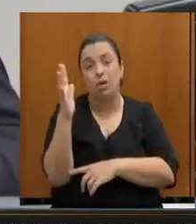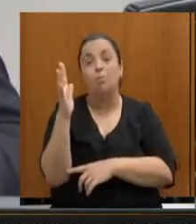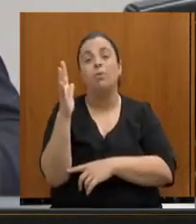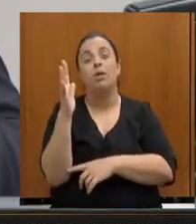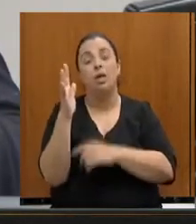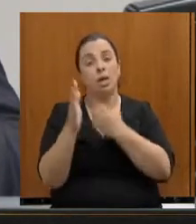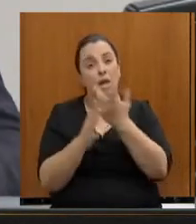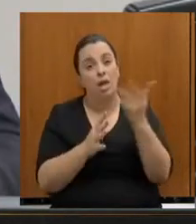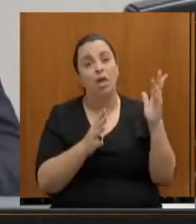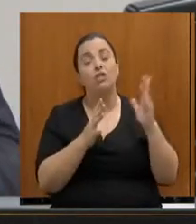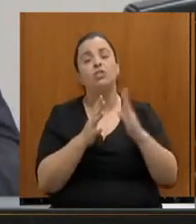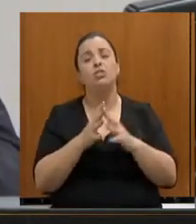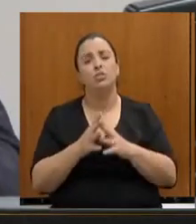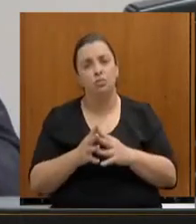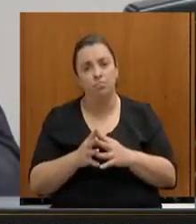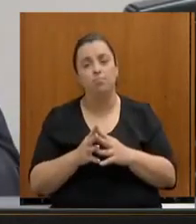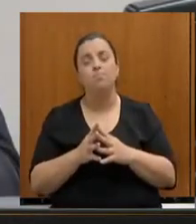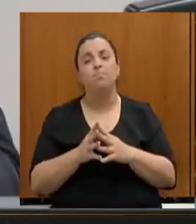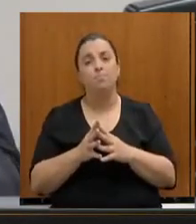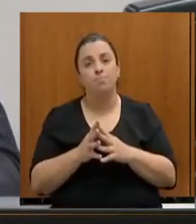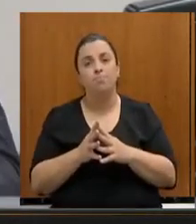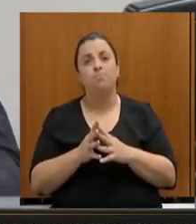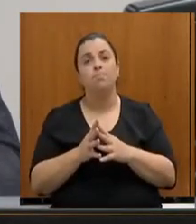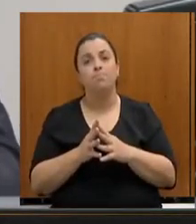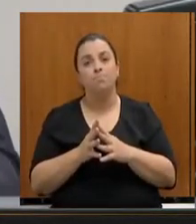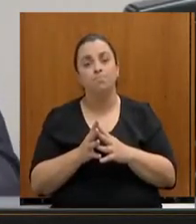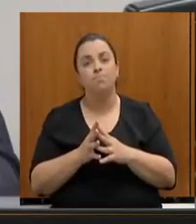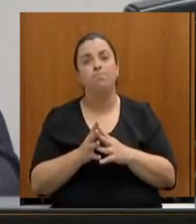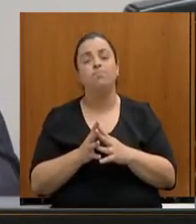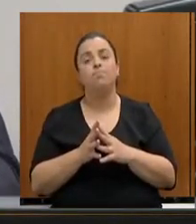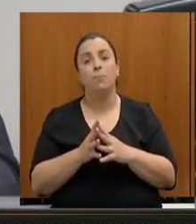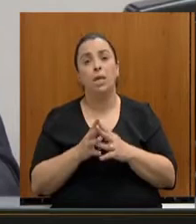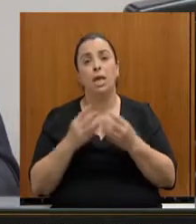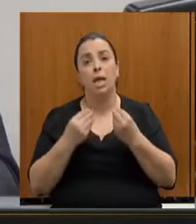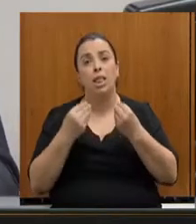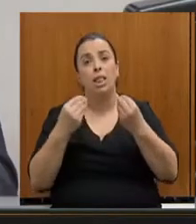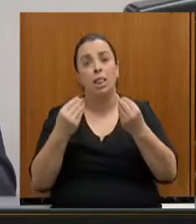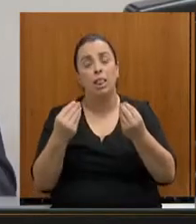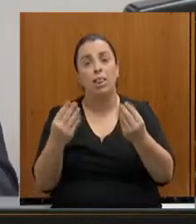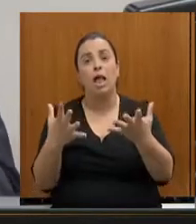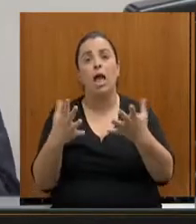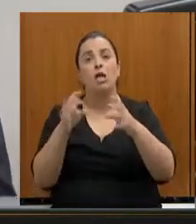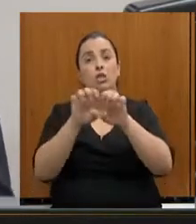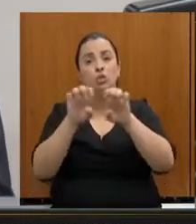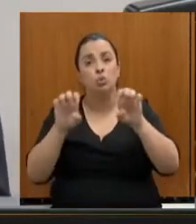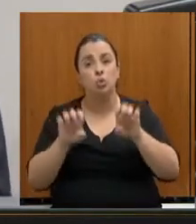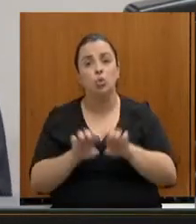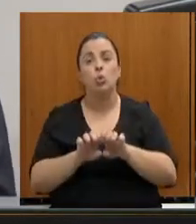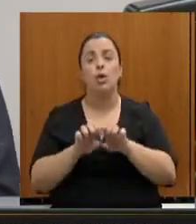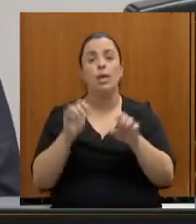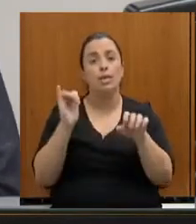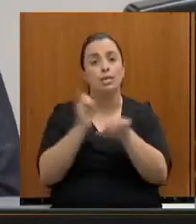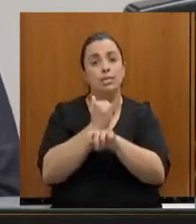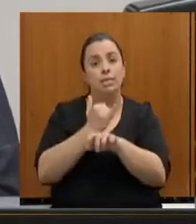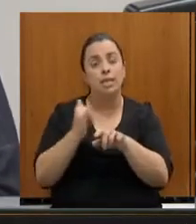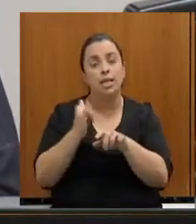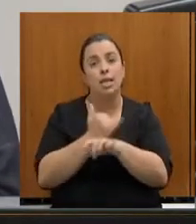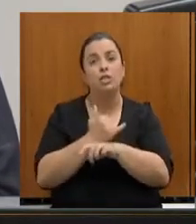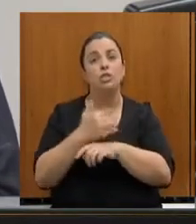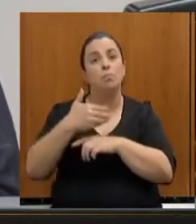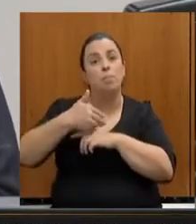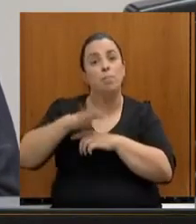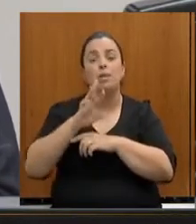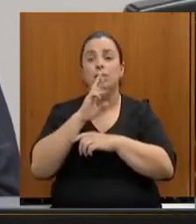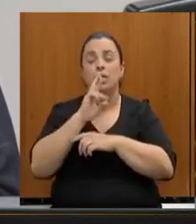de forma a proporcionar estrutura e mecanismos para dar mais respostas